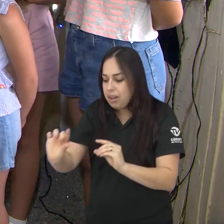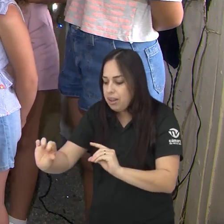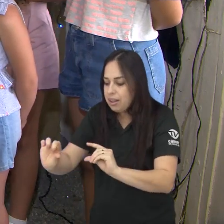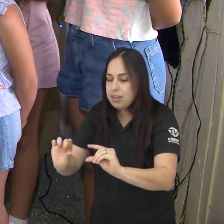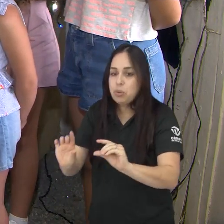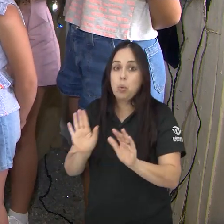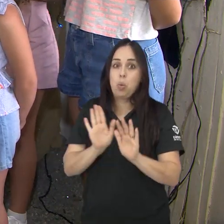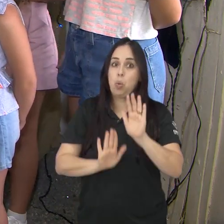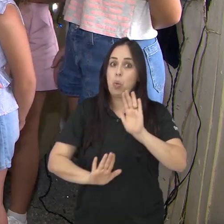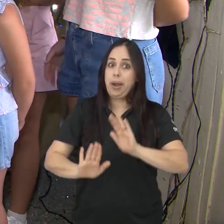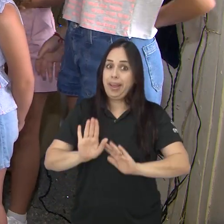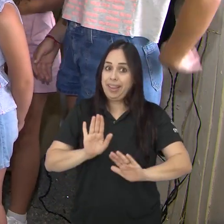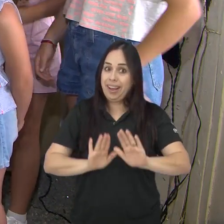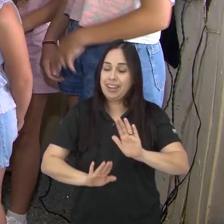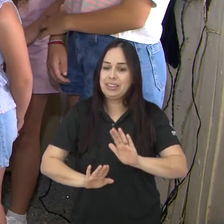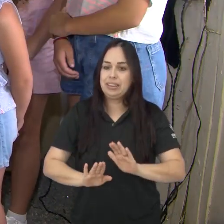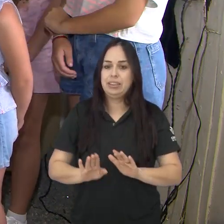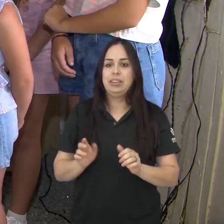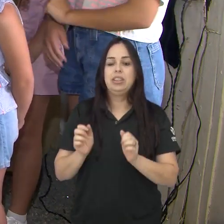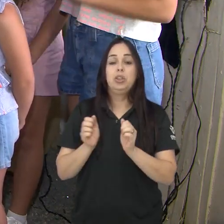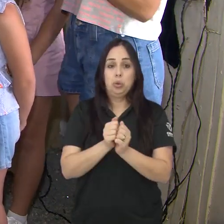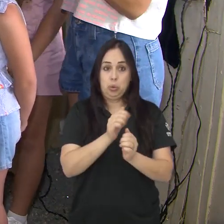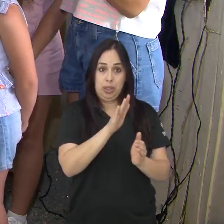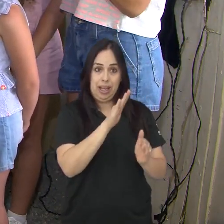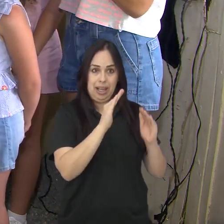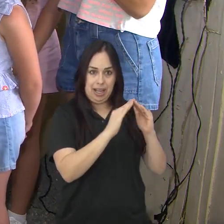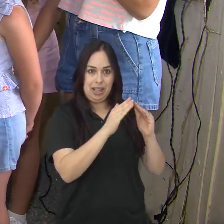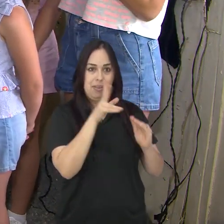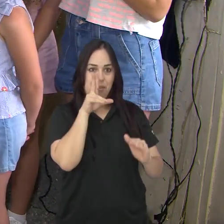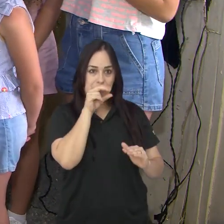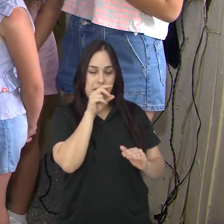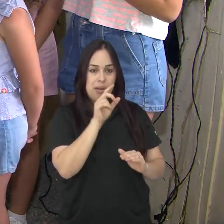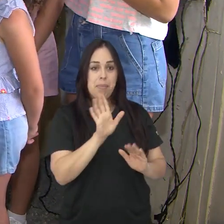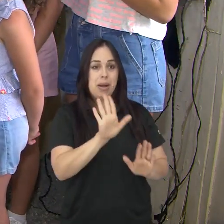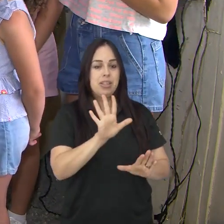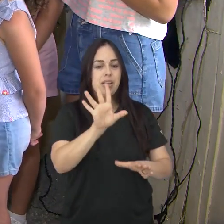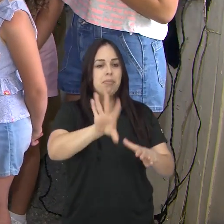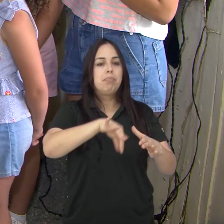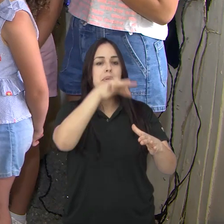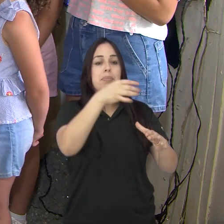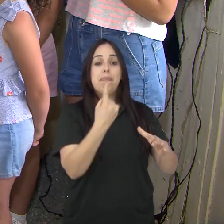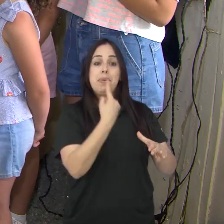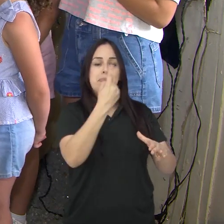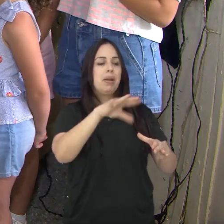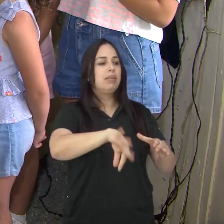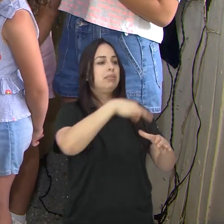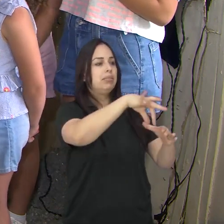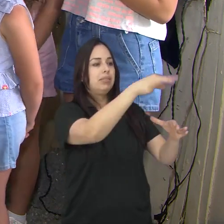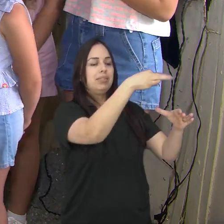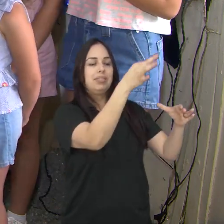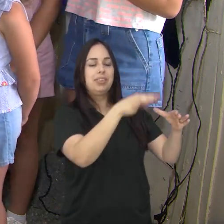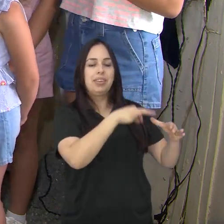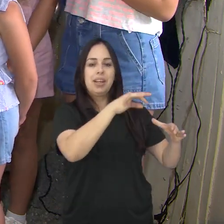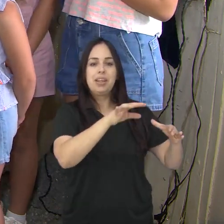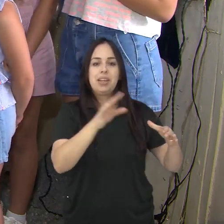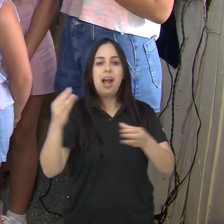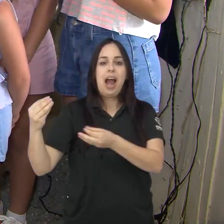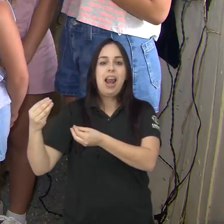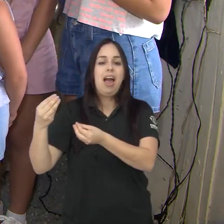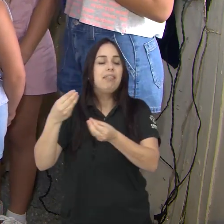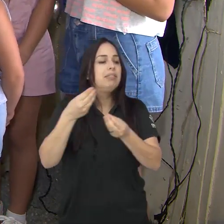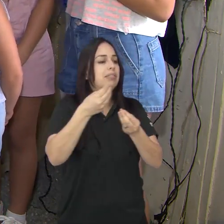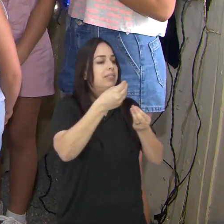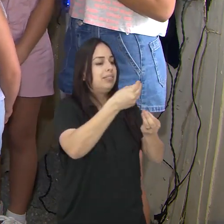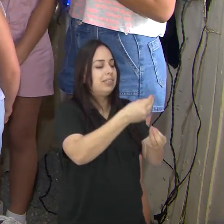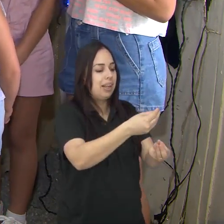também. Sim, e quando a gente faz lá na vovó, é legal que às vezes a gente faz sorteio para cada um dos primos levar uma